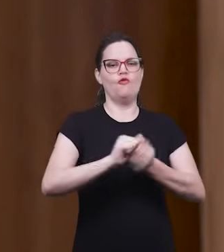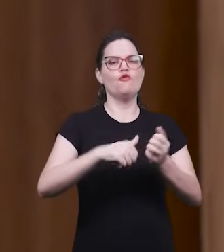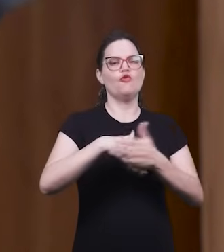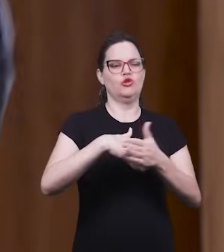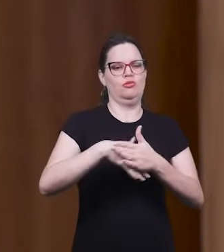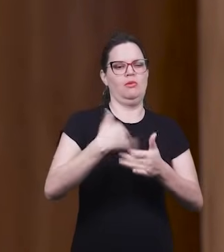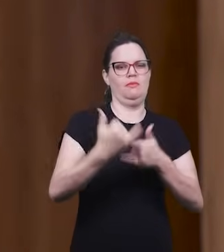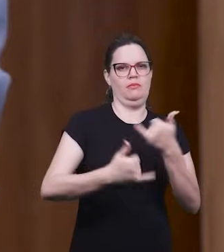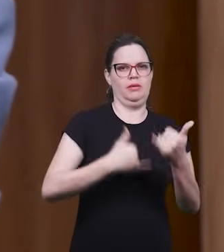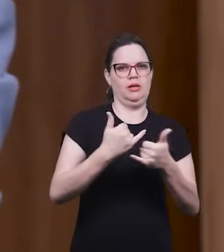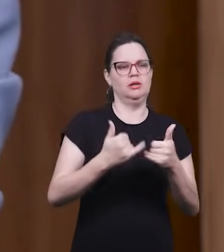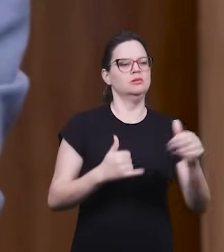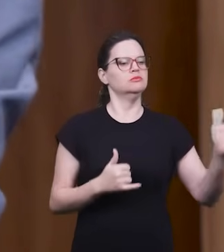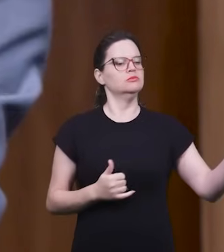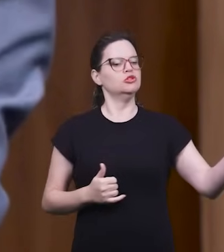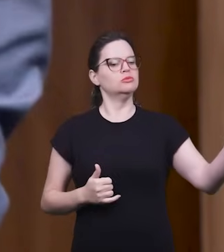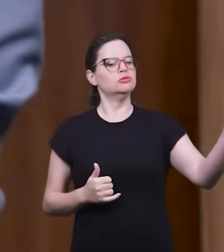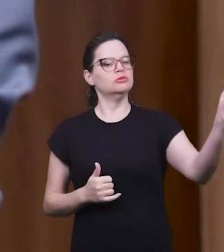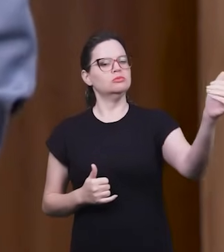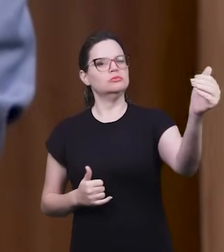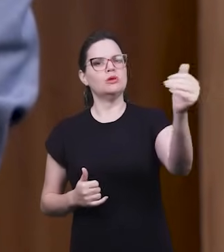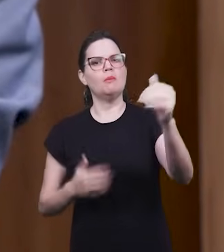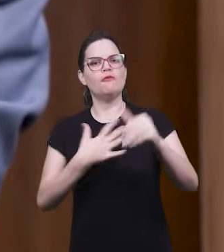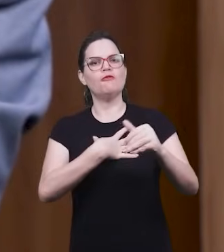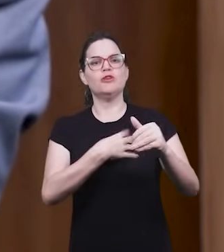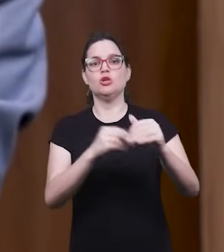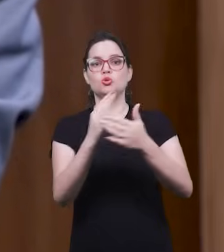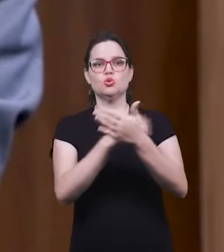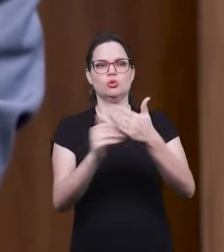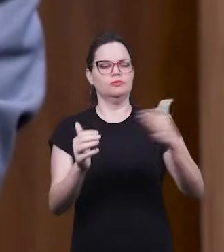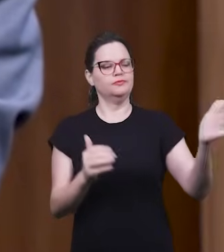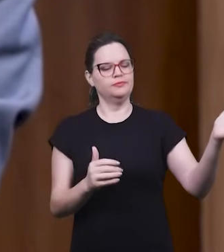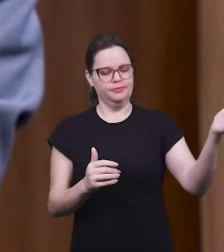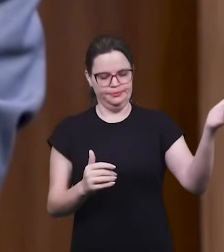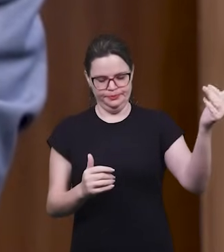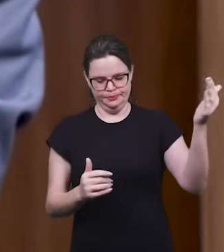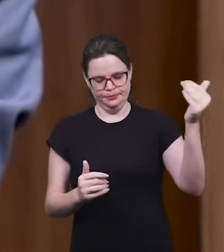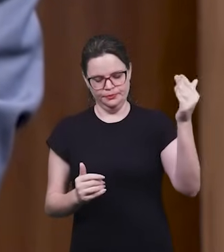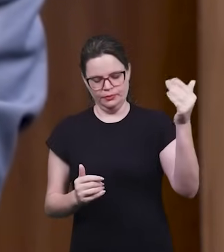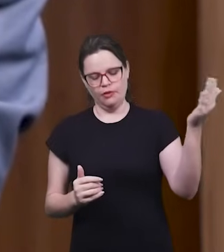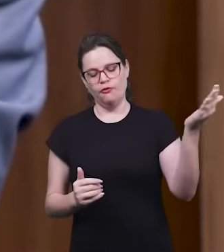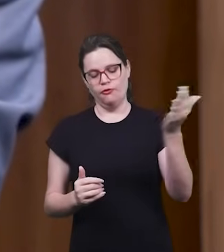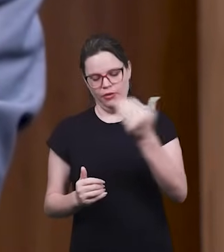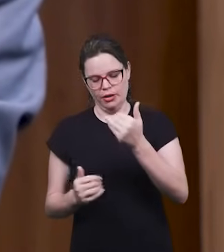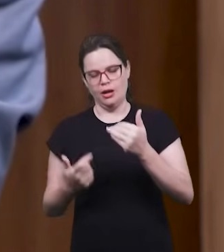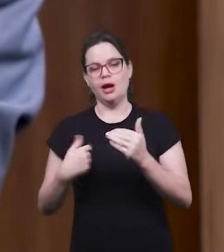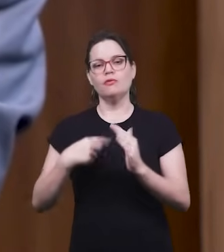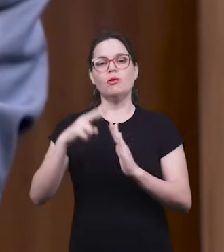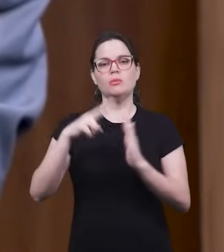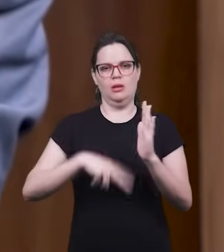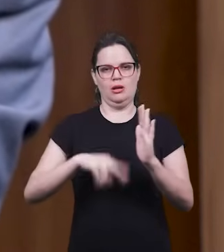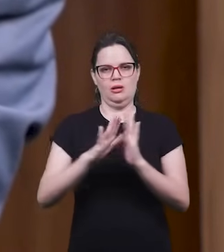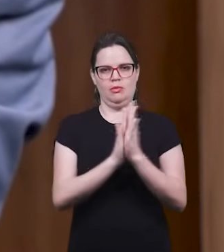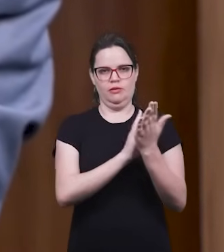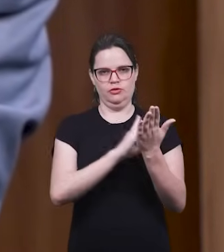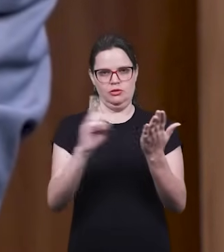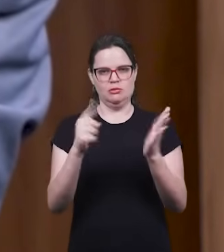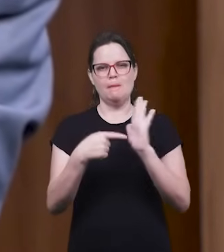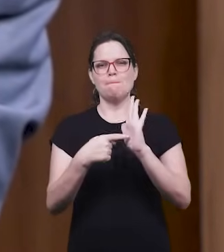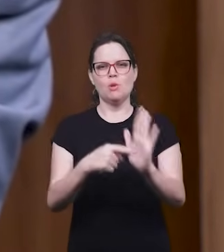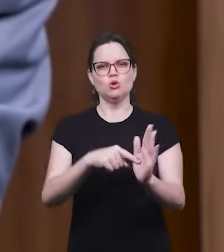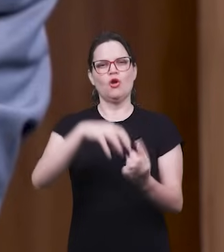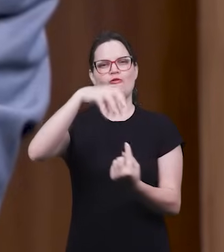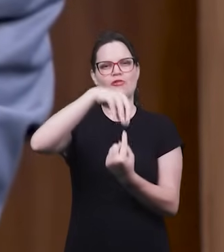cá, vamos sentar aqui. A turma sentou, vamos ler isso aqui. Figueira brotar, isso aqui, sabe o que é que está acontecendo isso